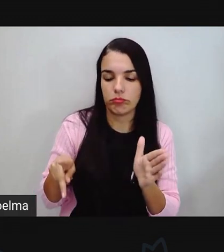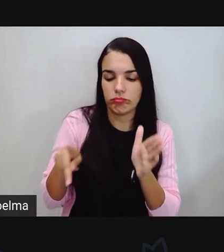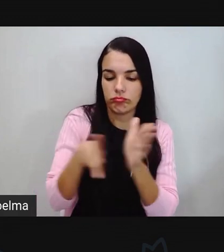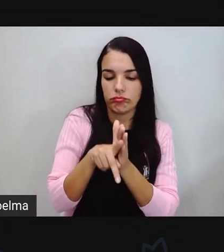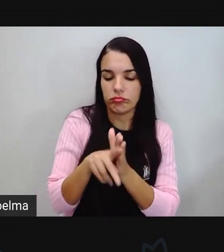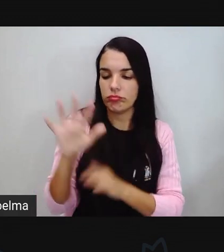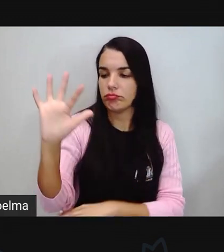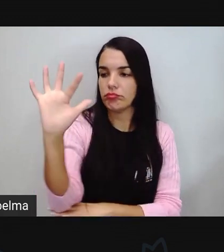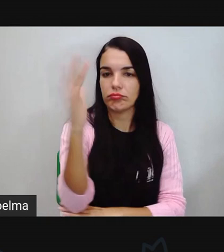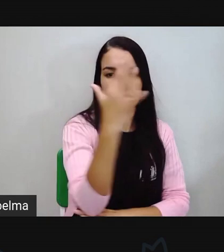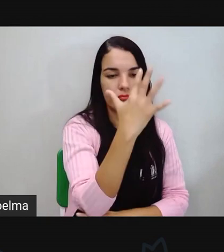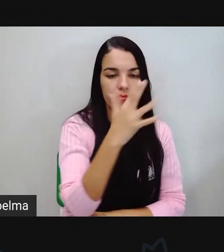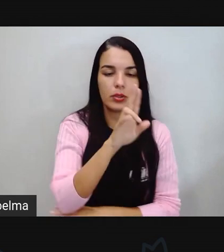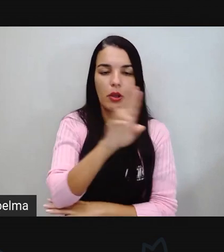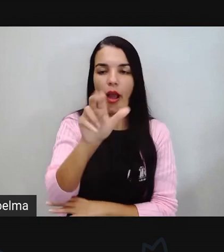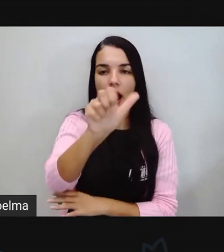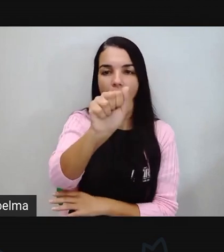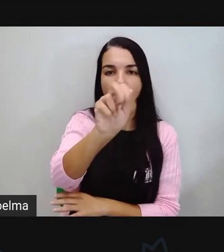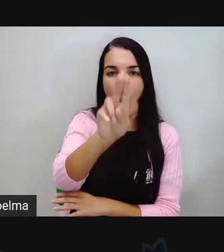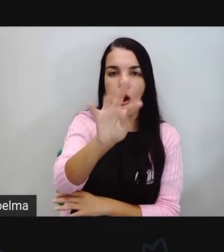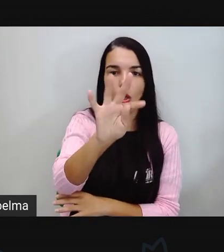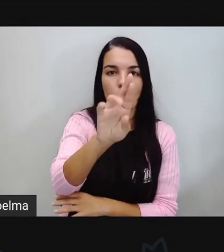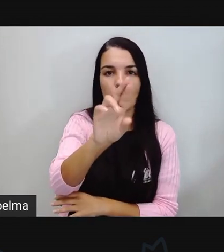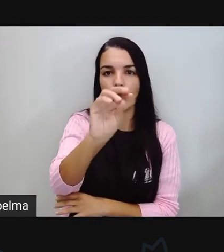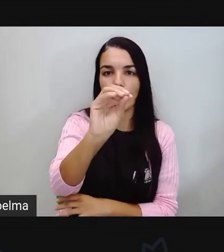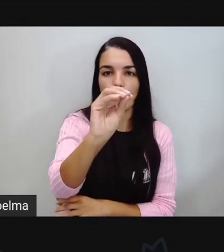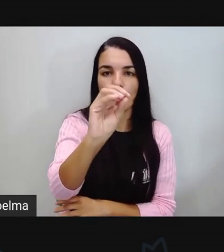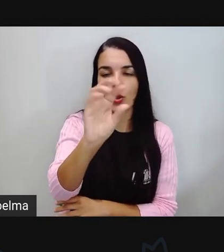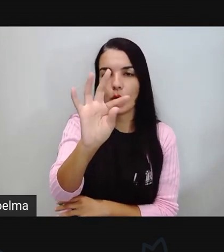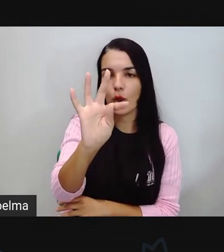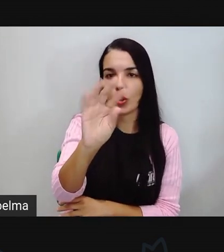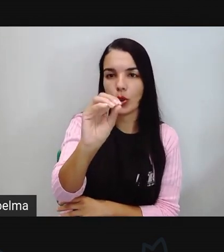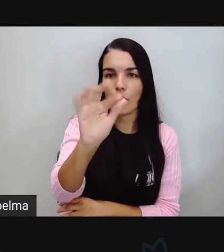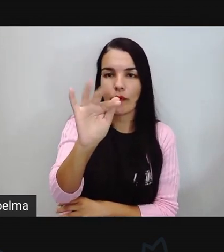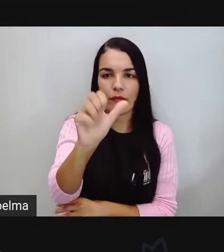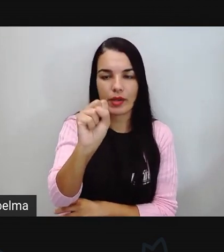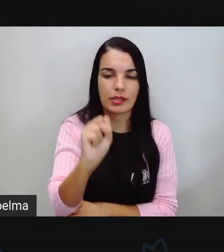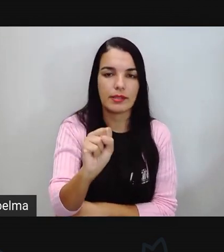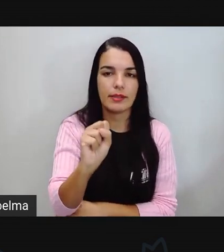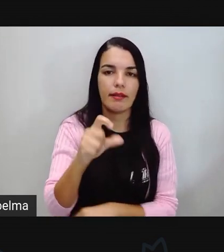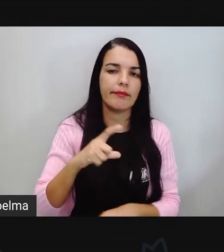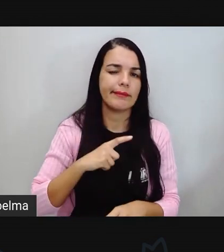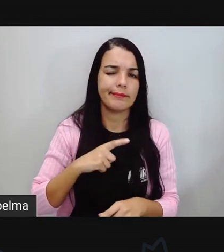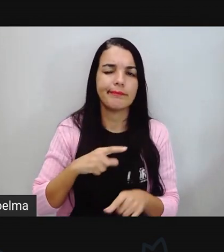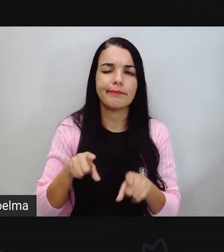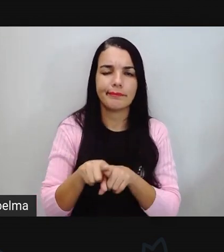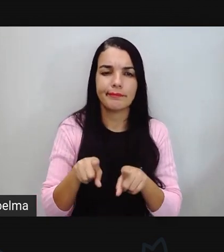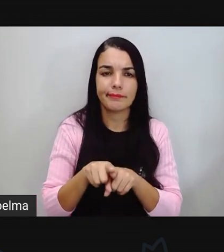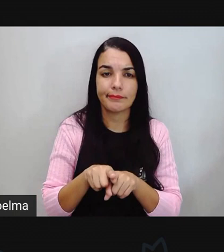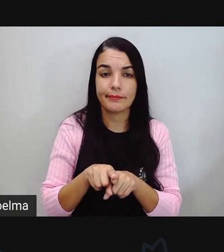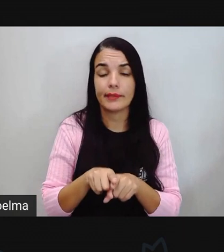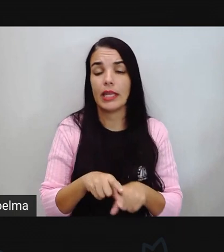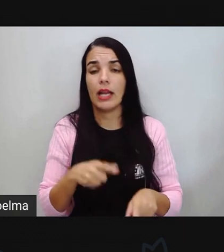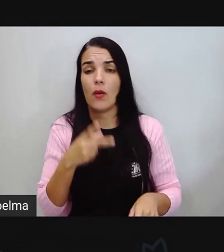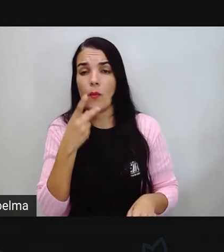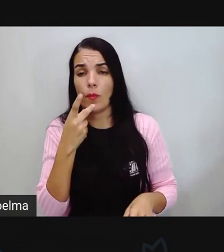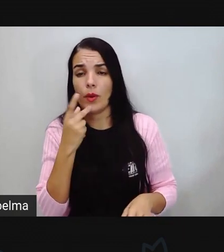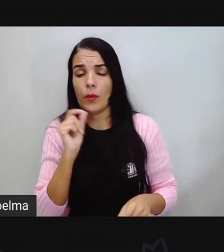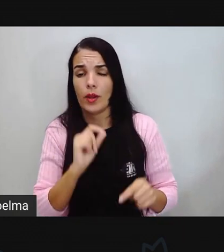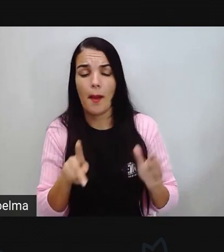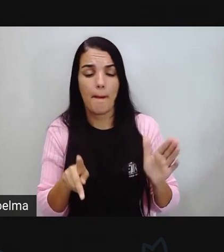são autótrofas, assim como as algas também. Falar que são autótrofas